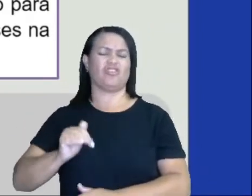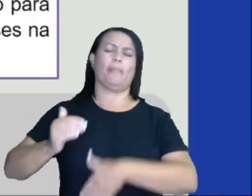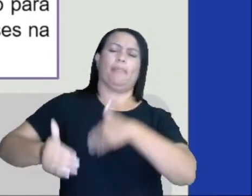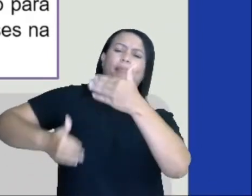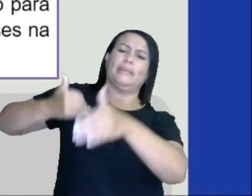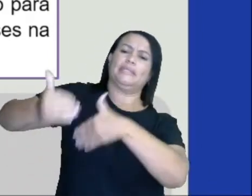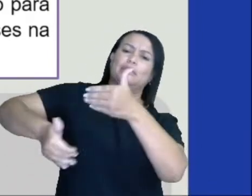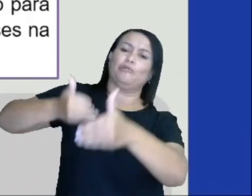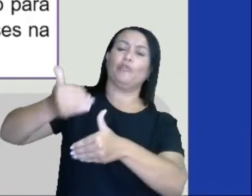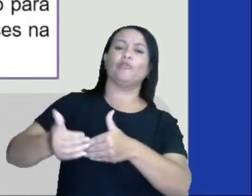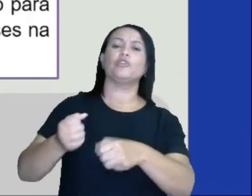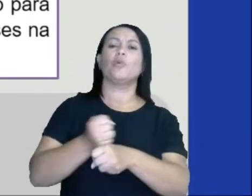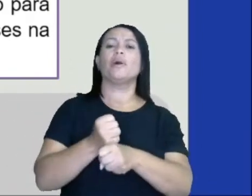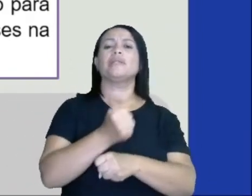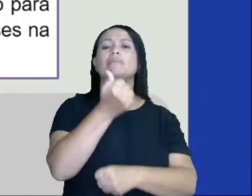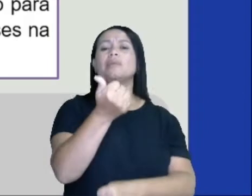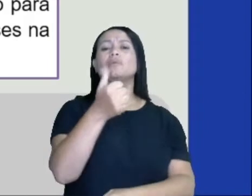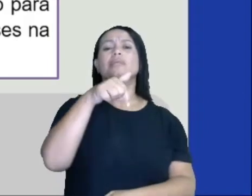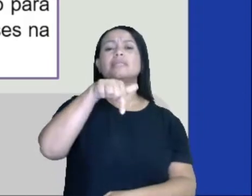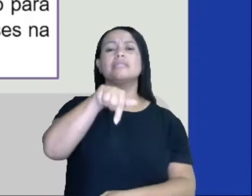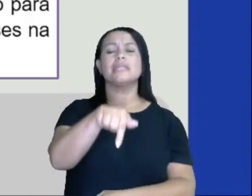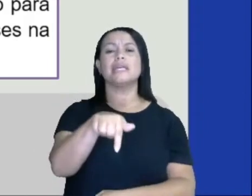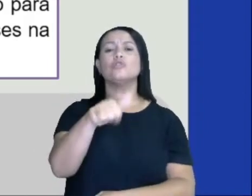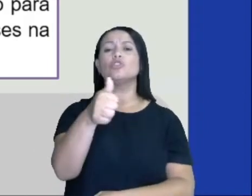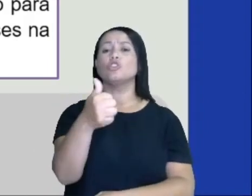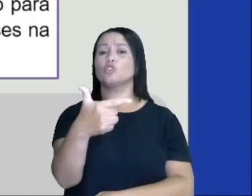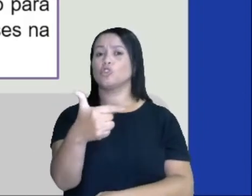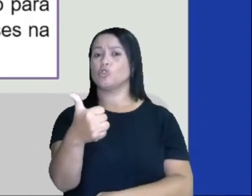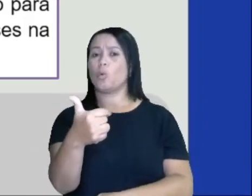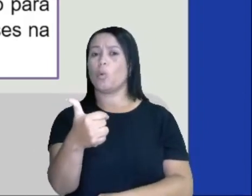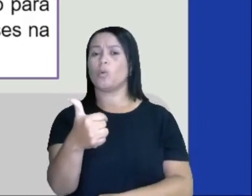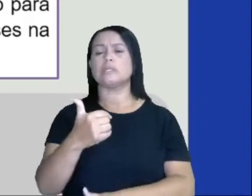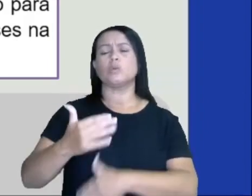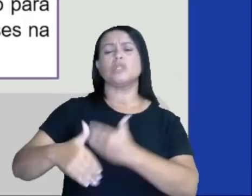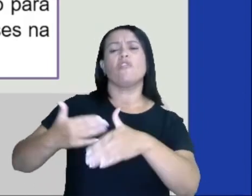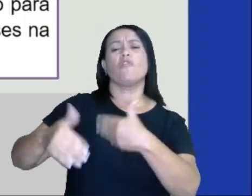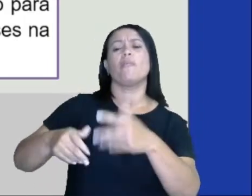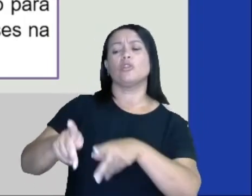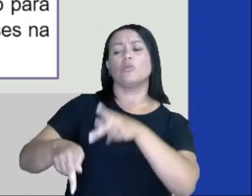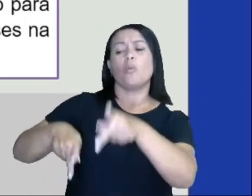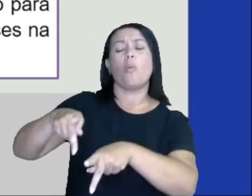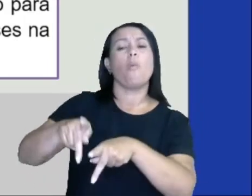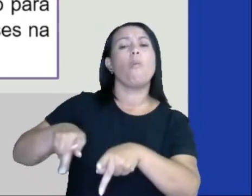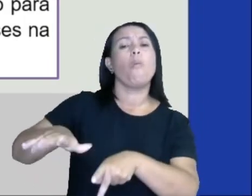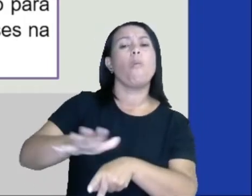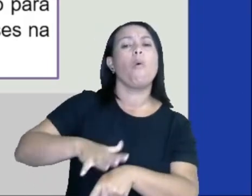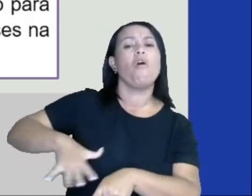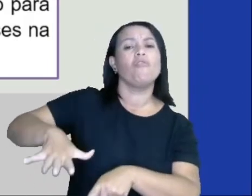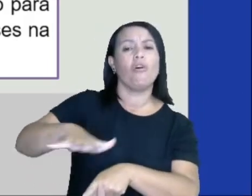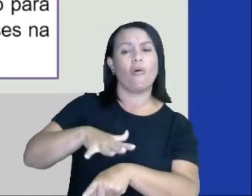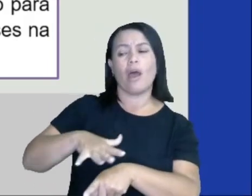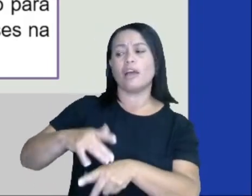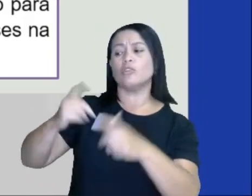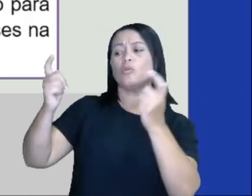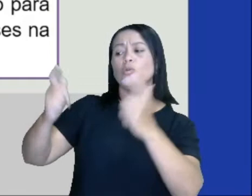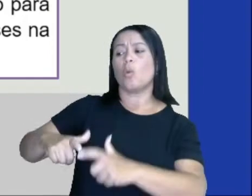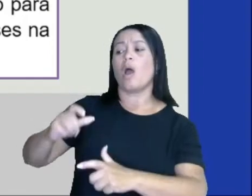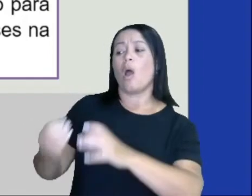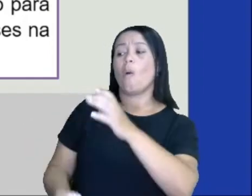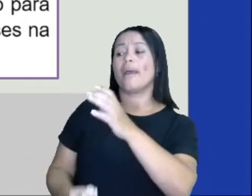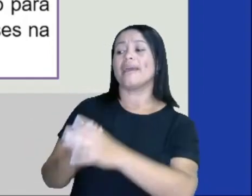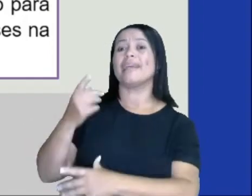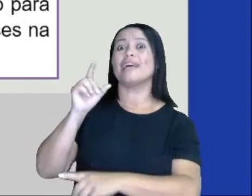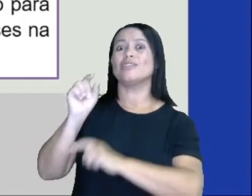desenvolvido. Em 1712, o desenvolvimento do povoado fez com que o diocesano local criasse aqui